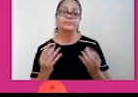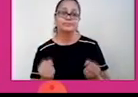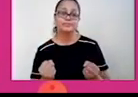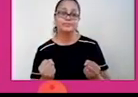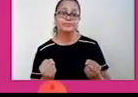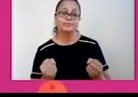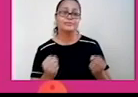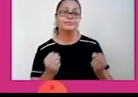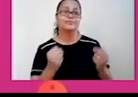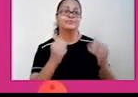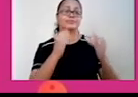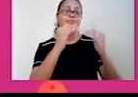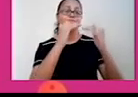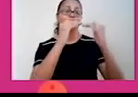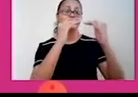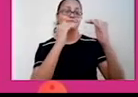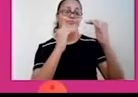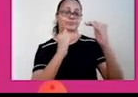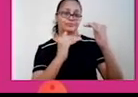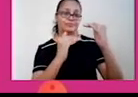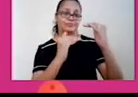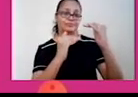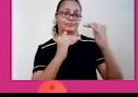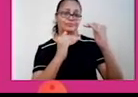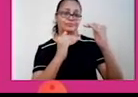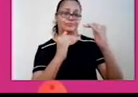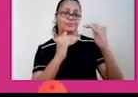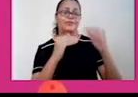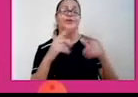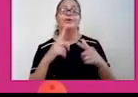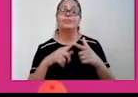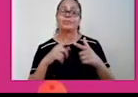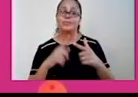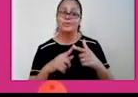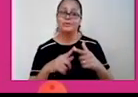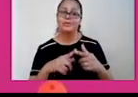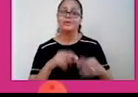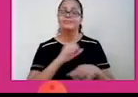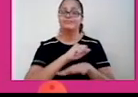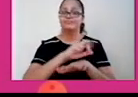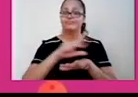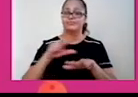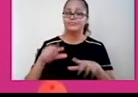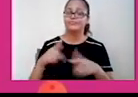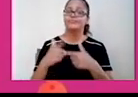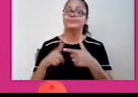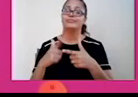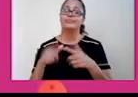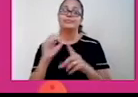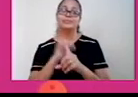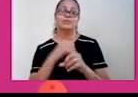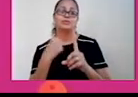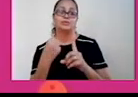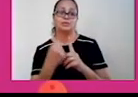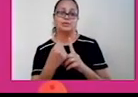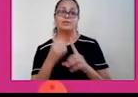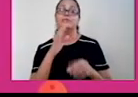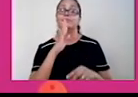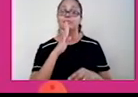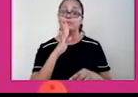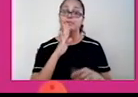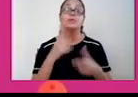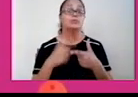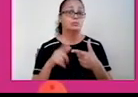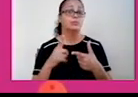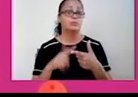subdesenvolvida, assim como o Brasil. Por quê? Porque ela ainda enfrenta diversos problemas sociais. E nós vamos conhecer, nas próximas aulas, quais são esses